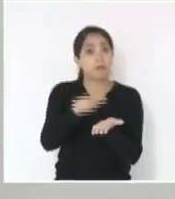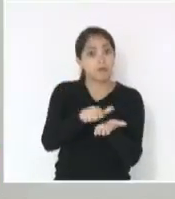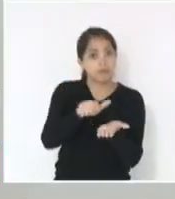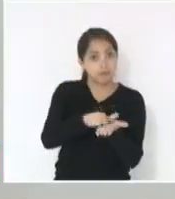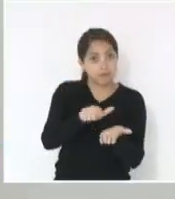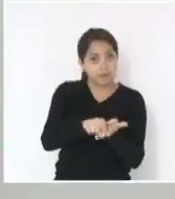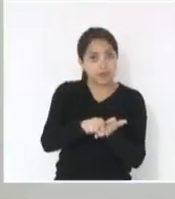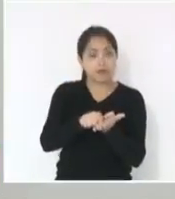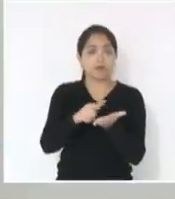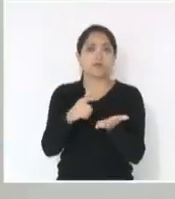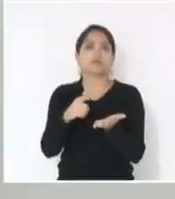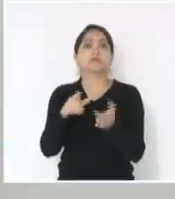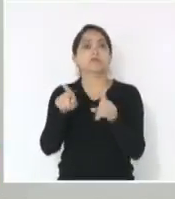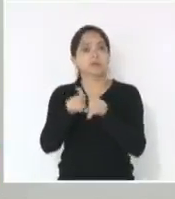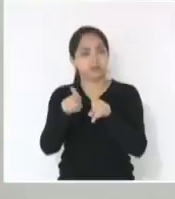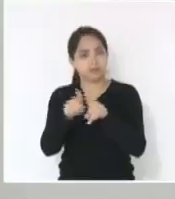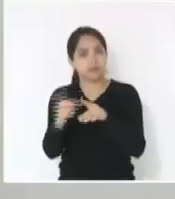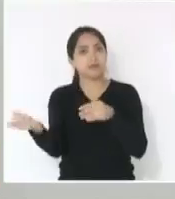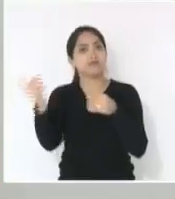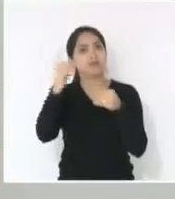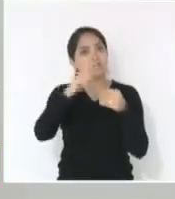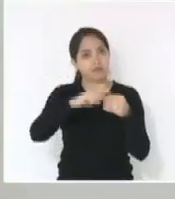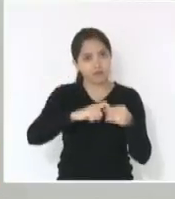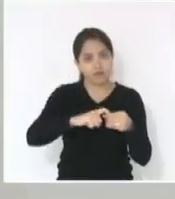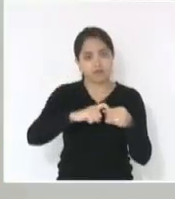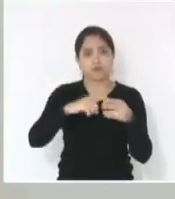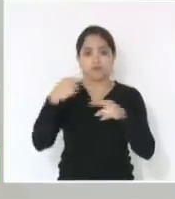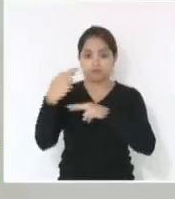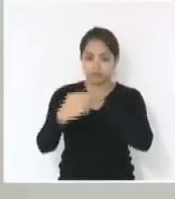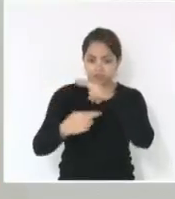transformando o papel. Mas que